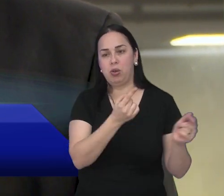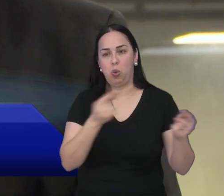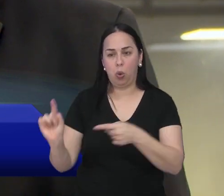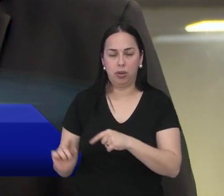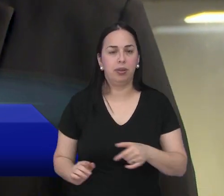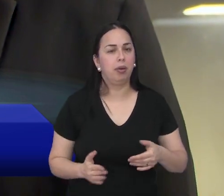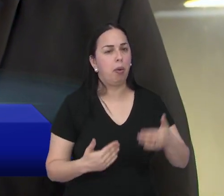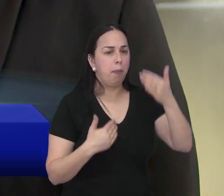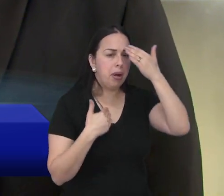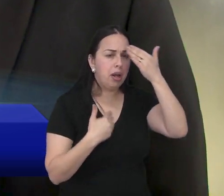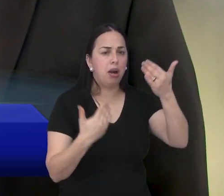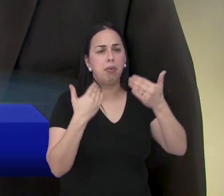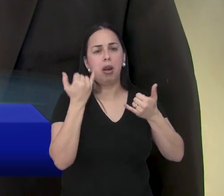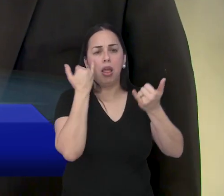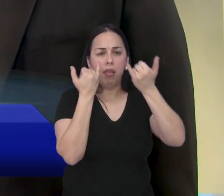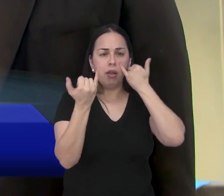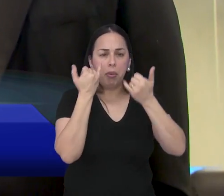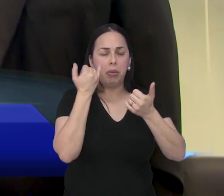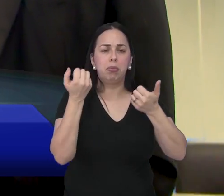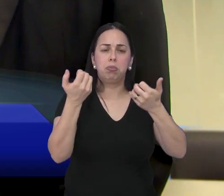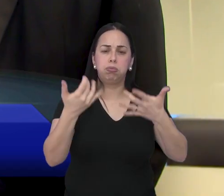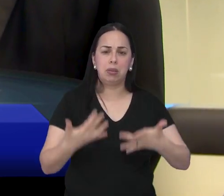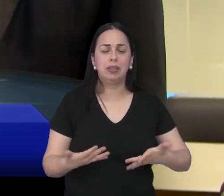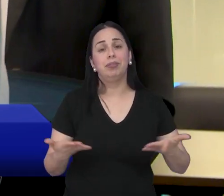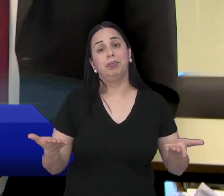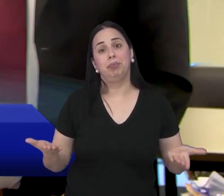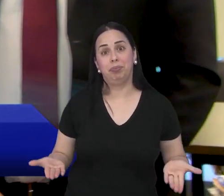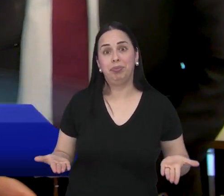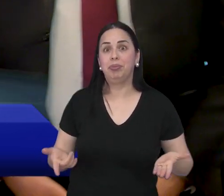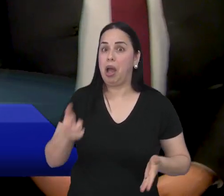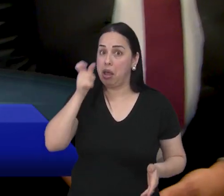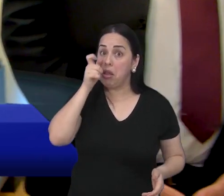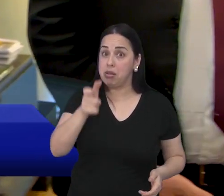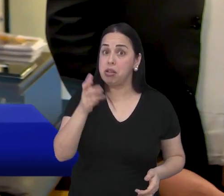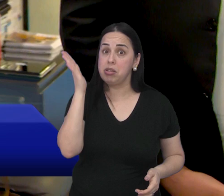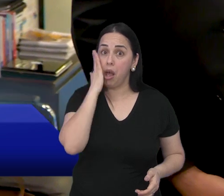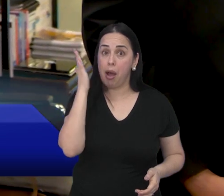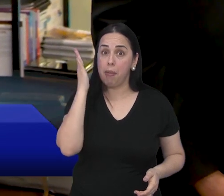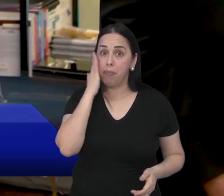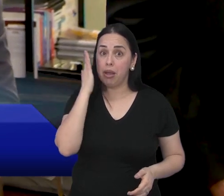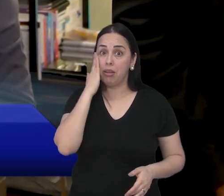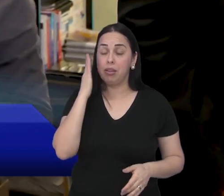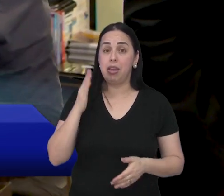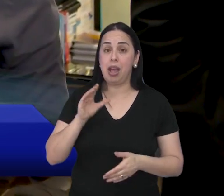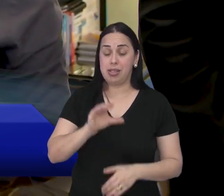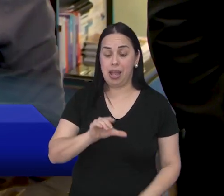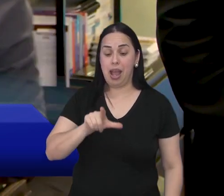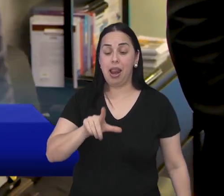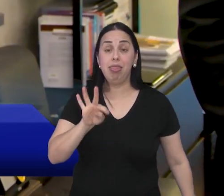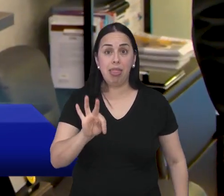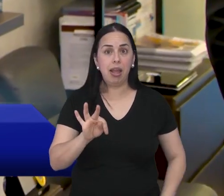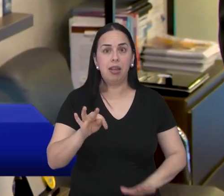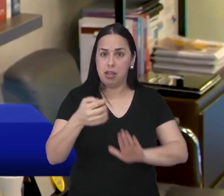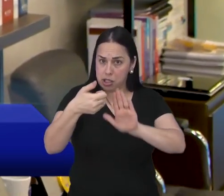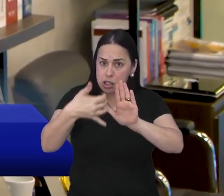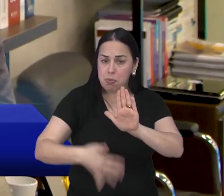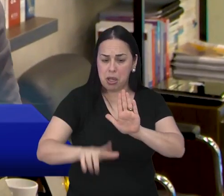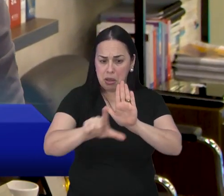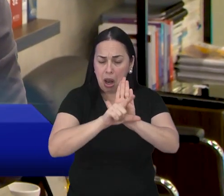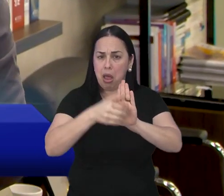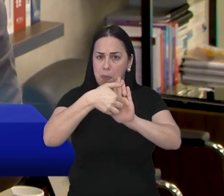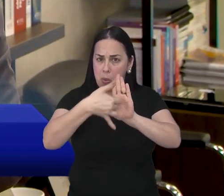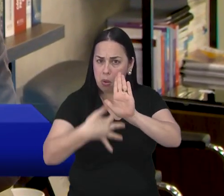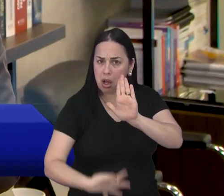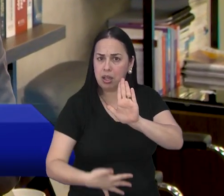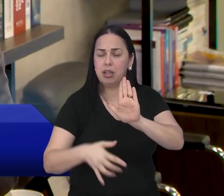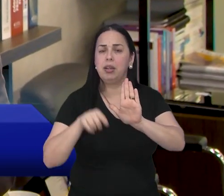mesmo. Perfeito. Diego, muito obrigado pelas suas informações. Então é isso, Guerra. Interessante saber que a própria CLT já